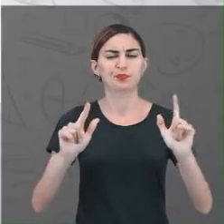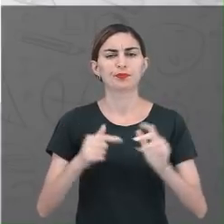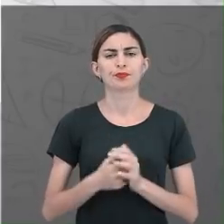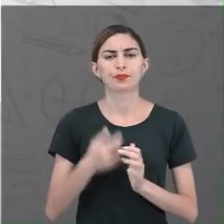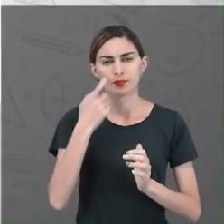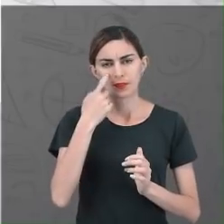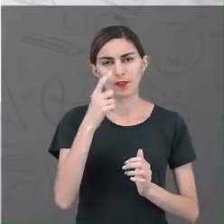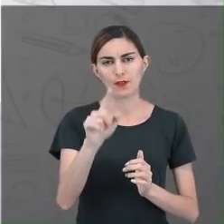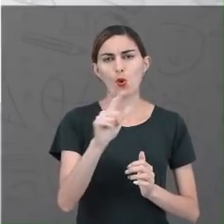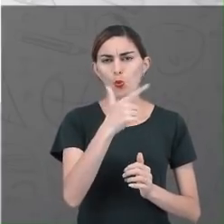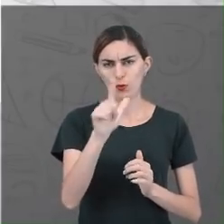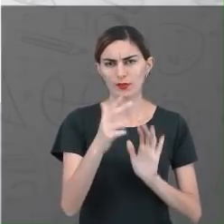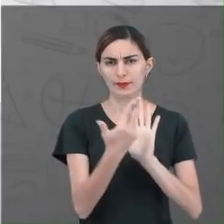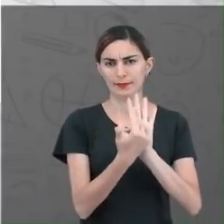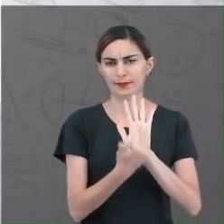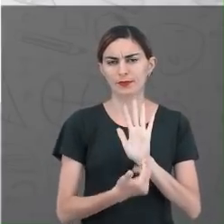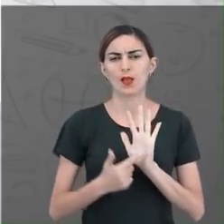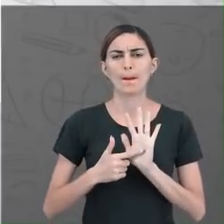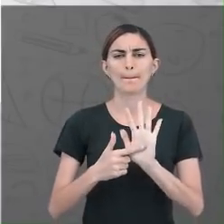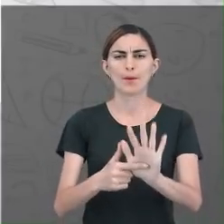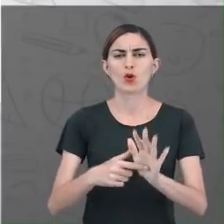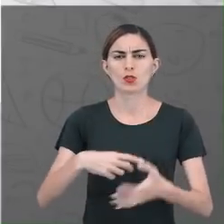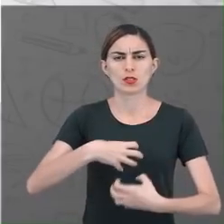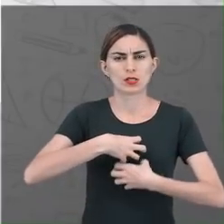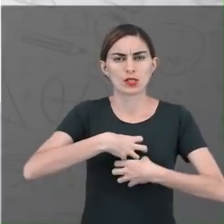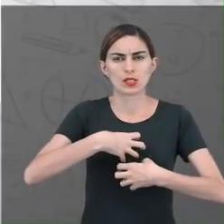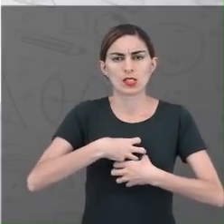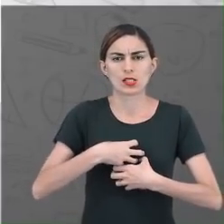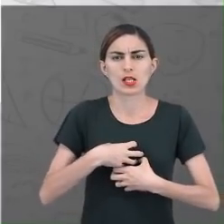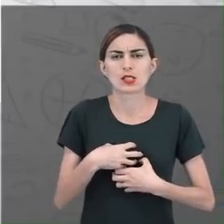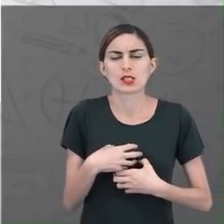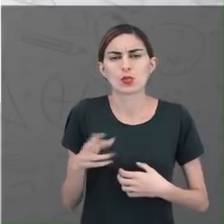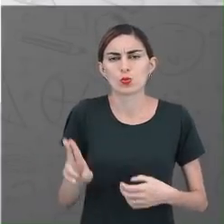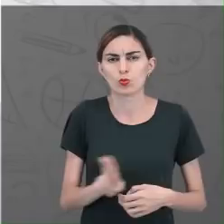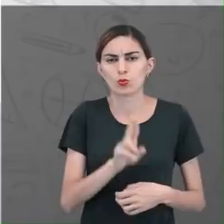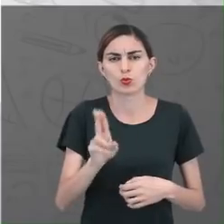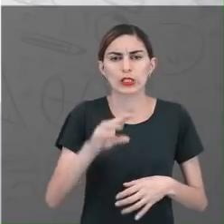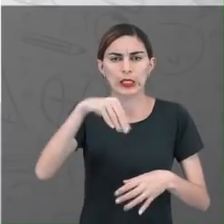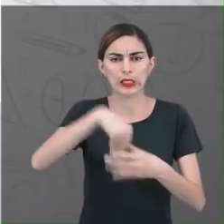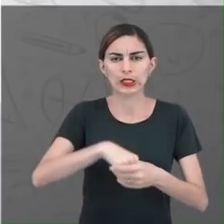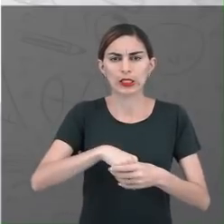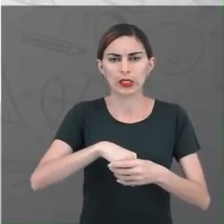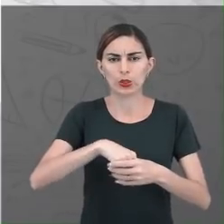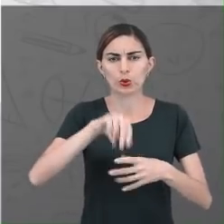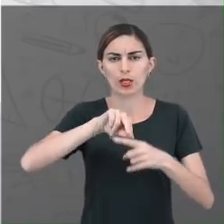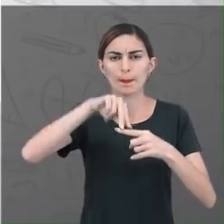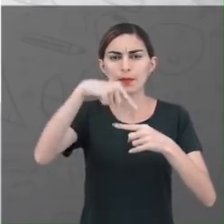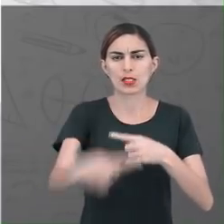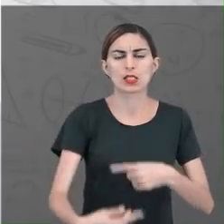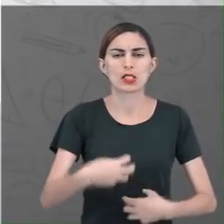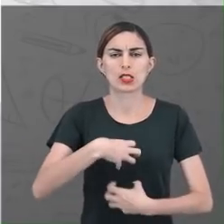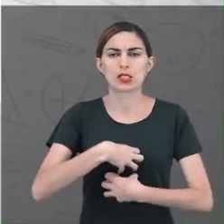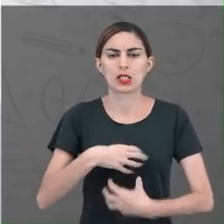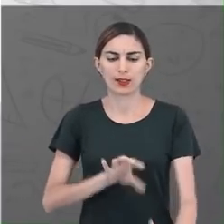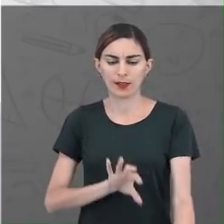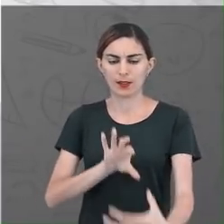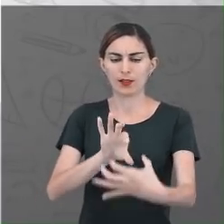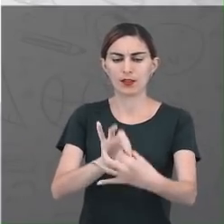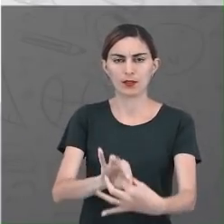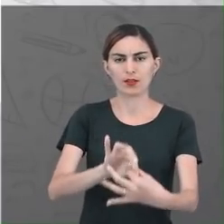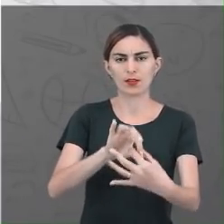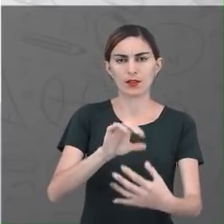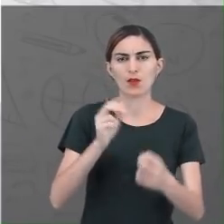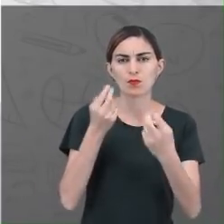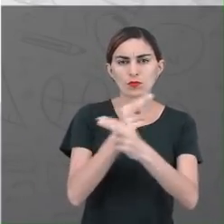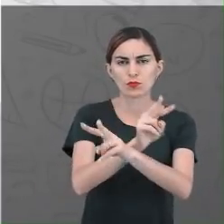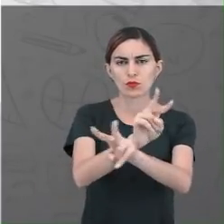Essa é uma outra imagem que mostra a sensação de um usuário dentro da piscina e como ele se sente integrado tanto à